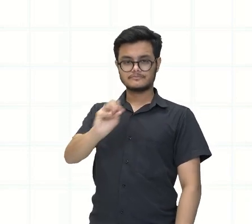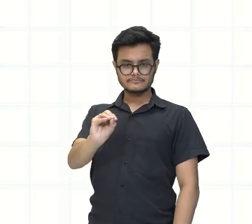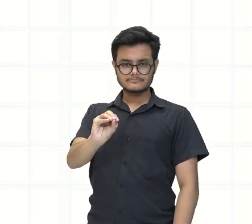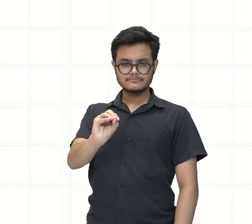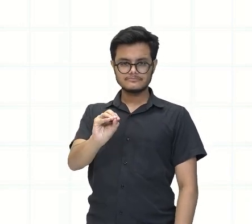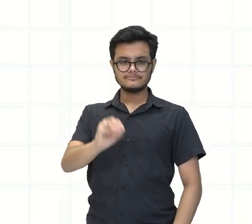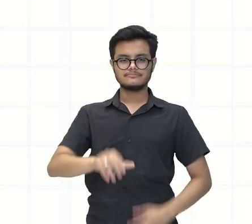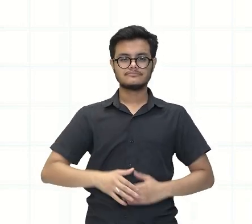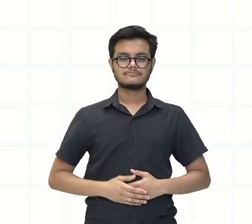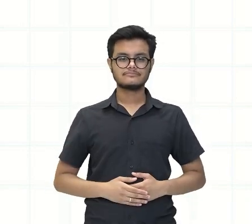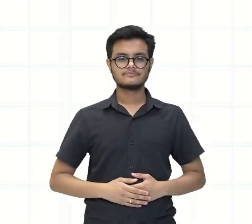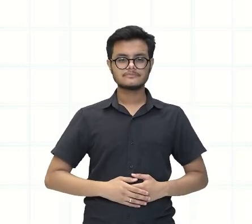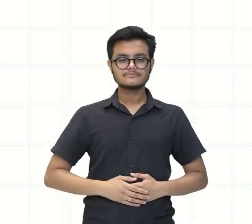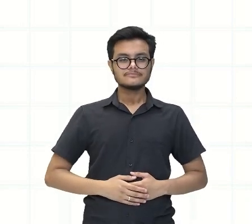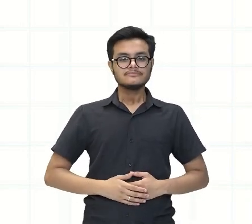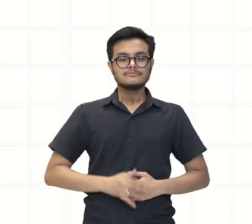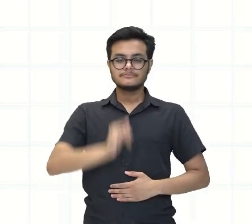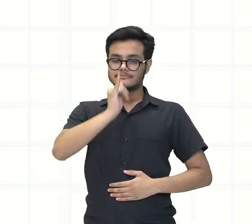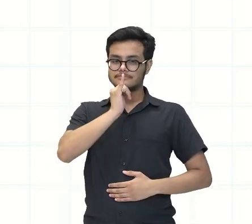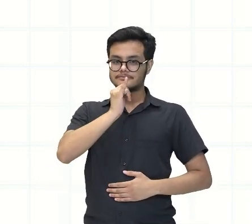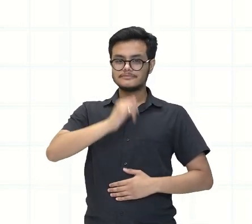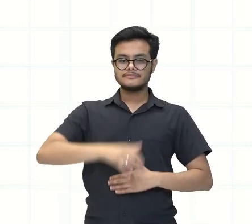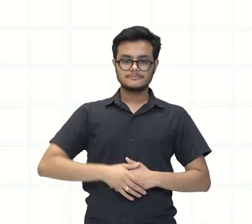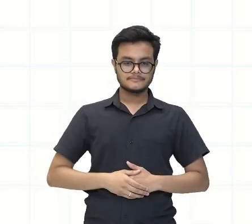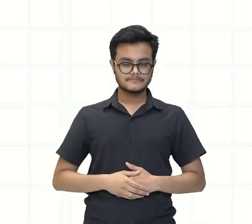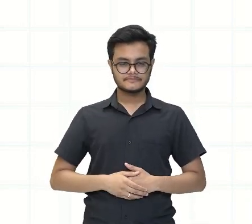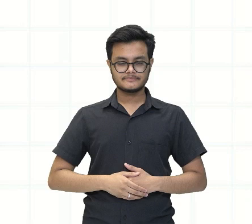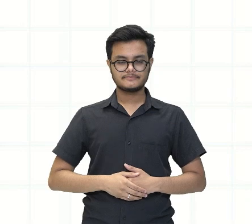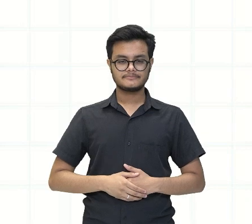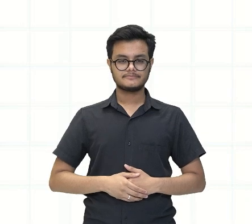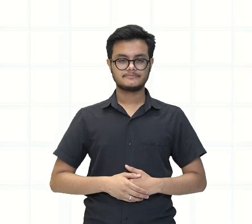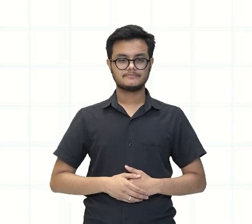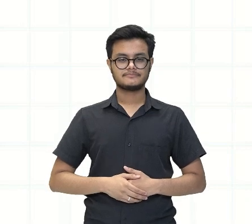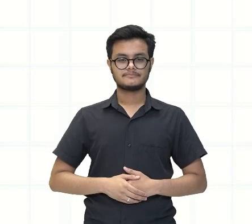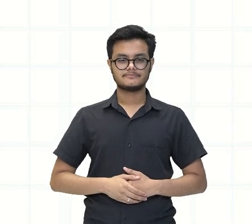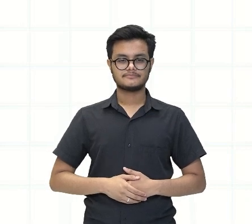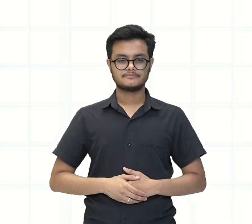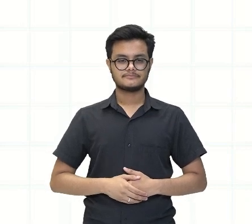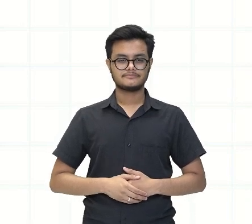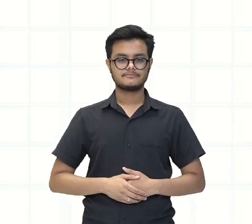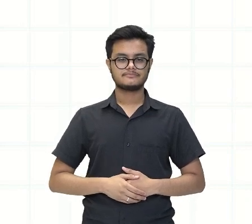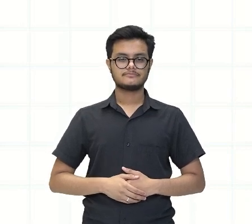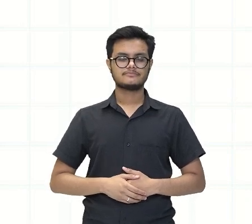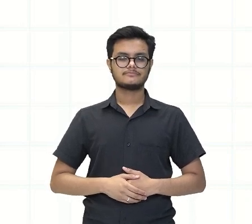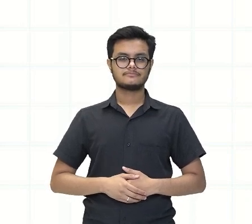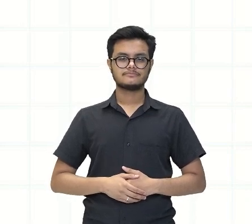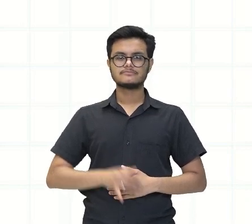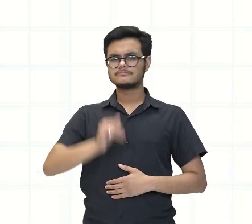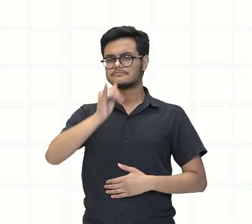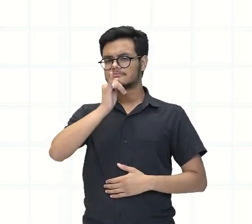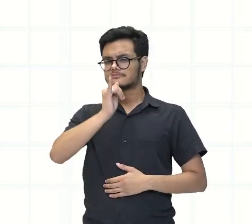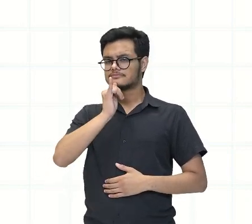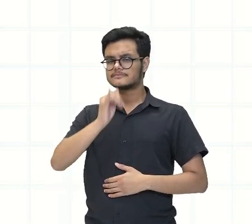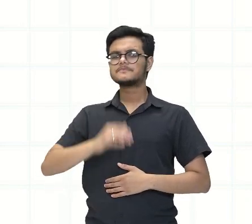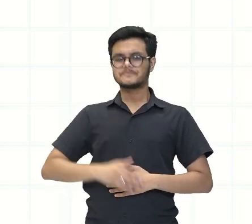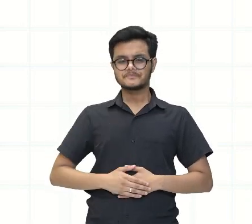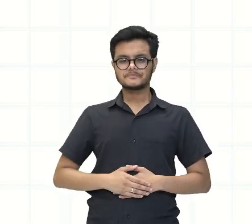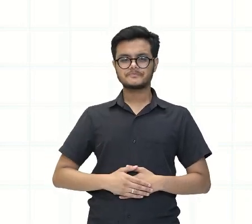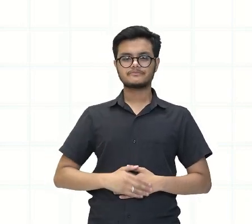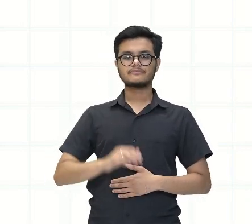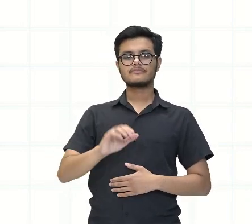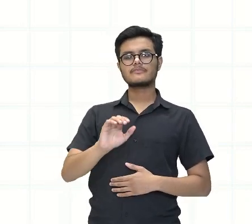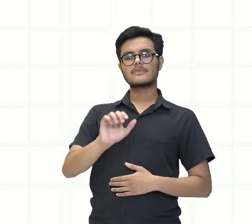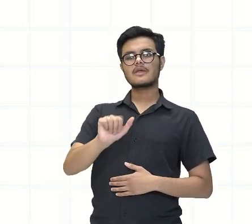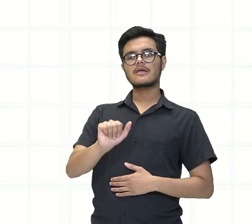ter o seguinte processo. Observem o seguinte. O que atingem cota emergencial?